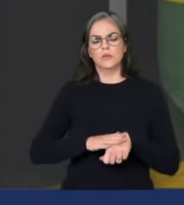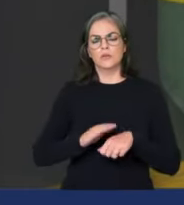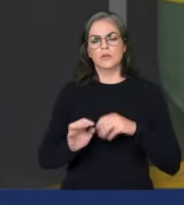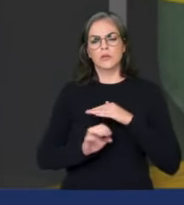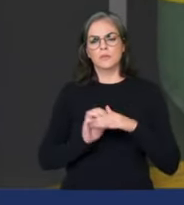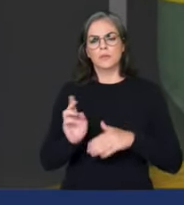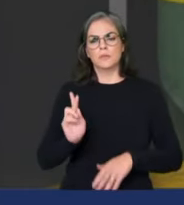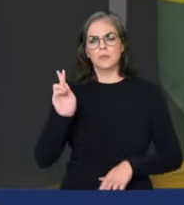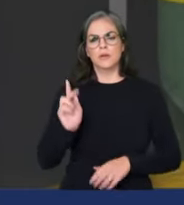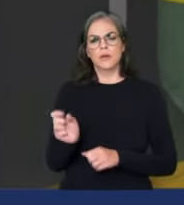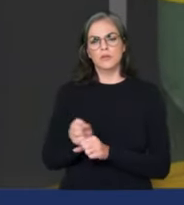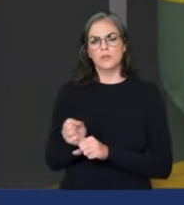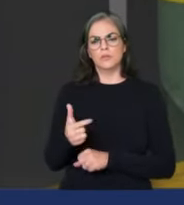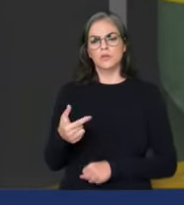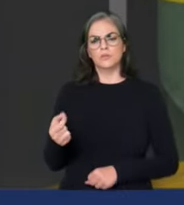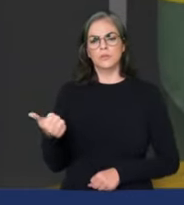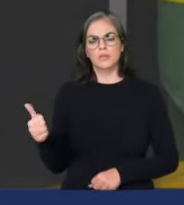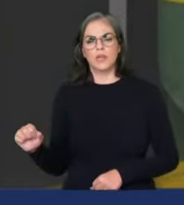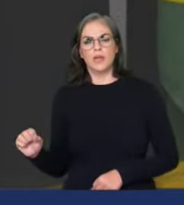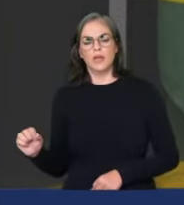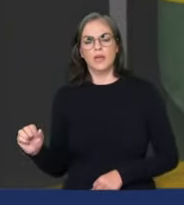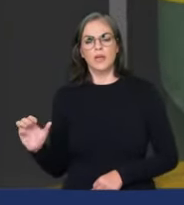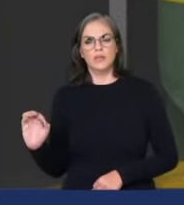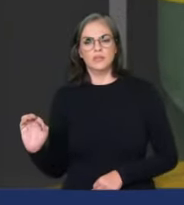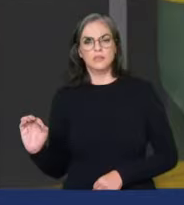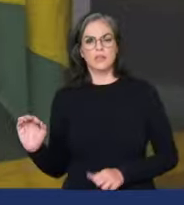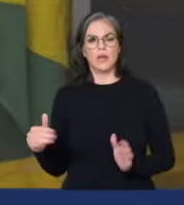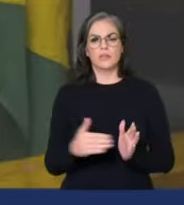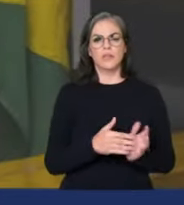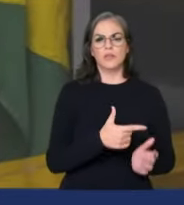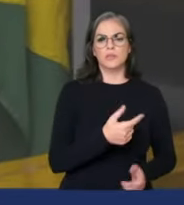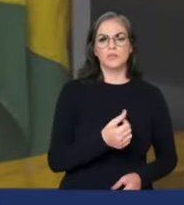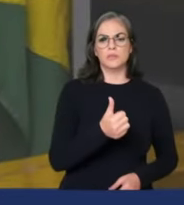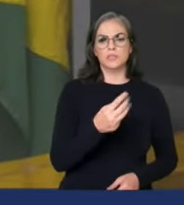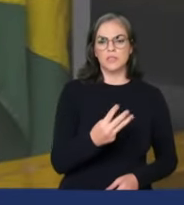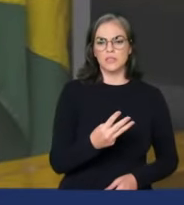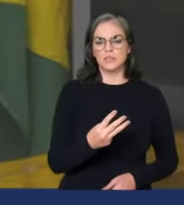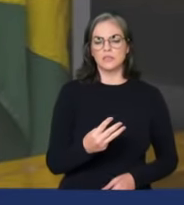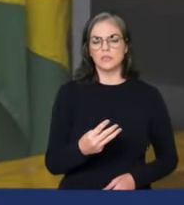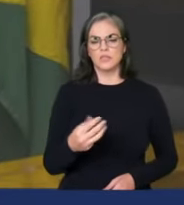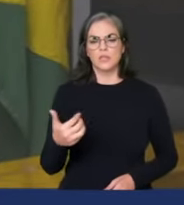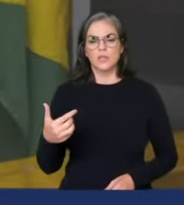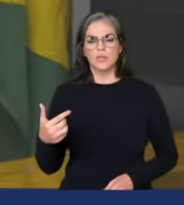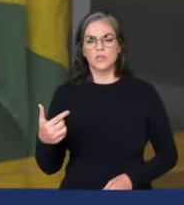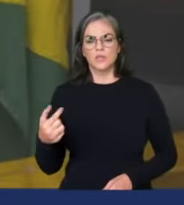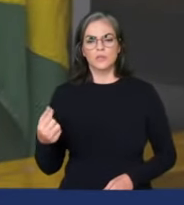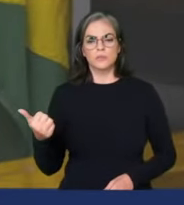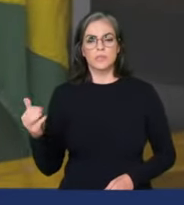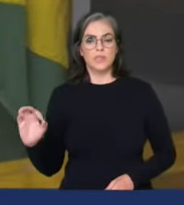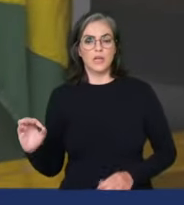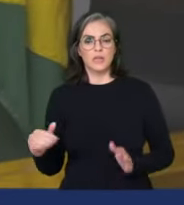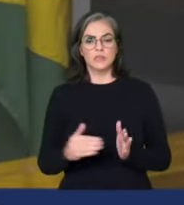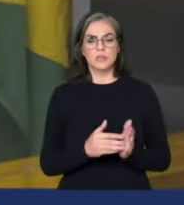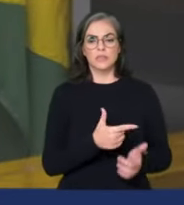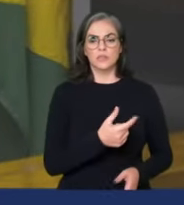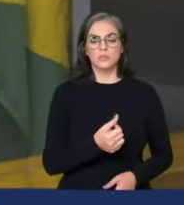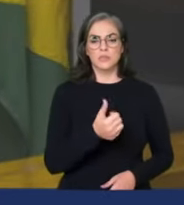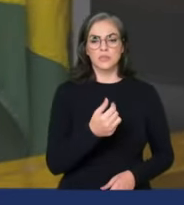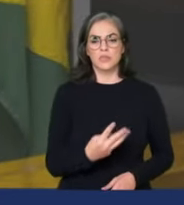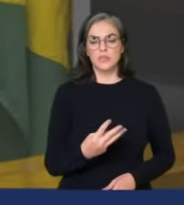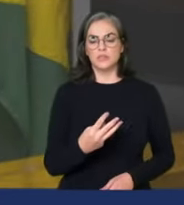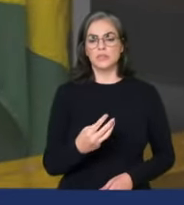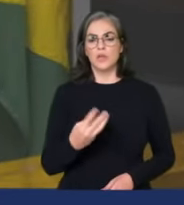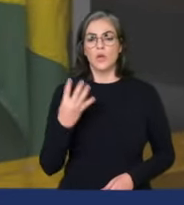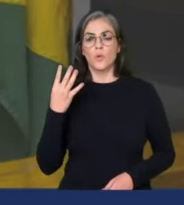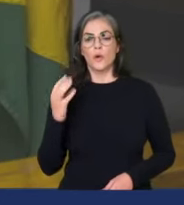anos de 2010, 11, 12, 13? Estamos falando, deputado José Hildo, de 40 bilhões de dólares